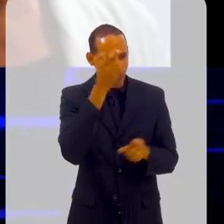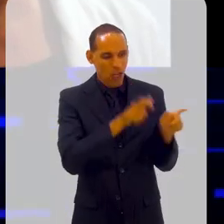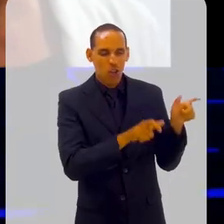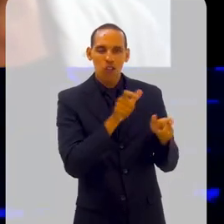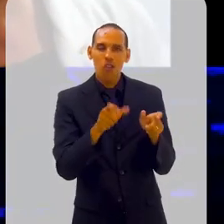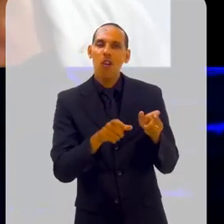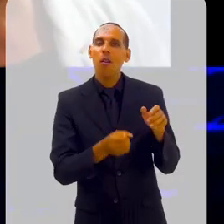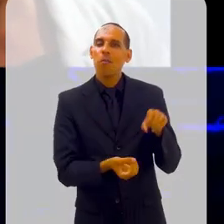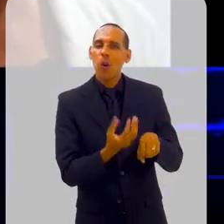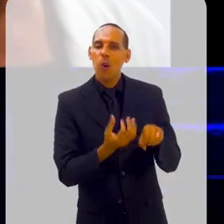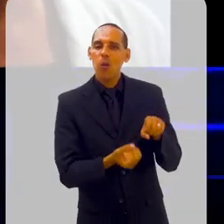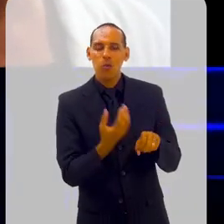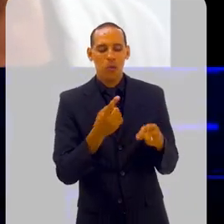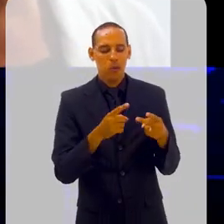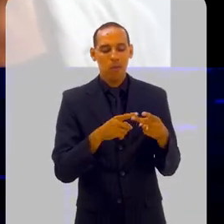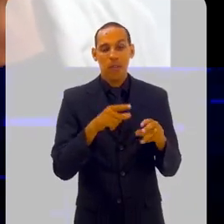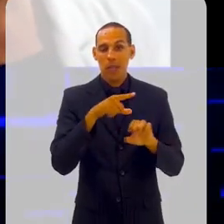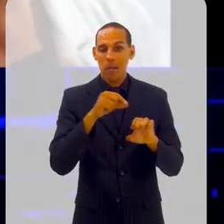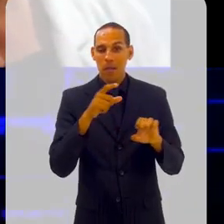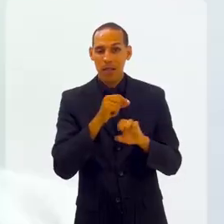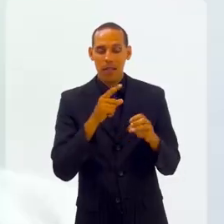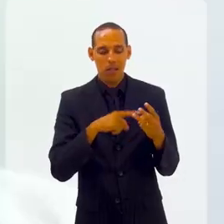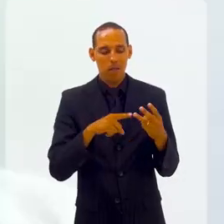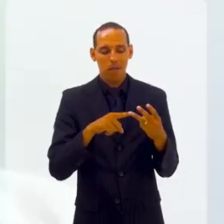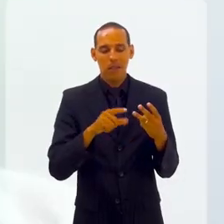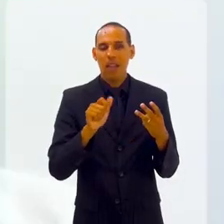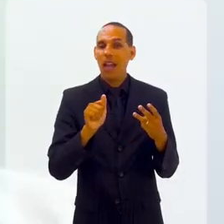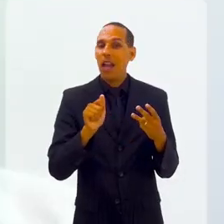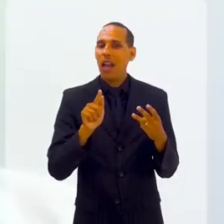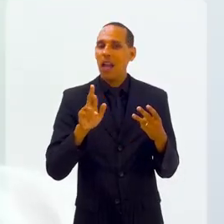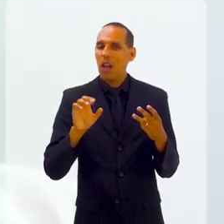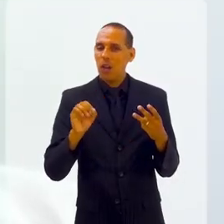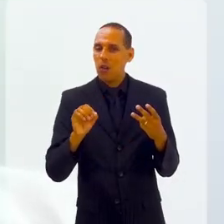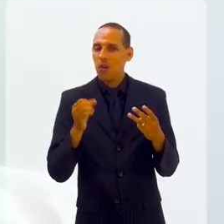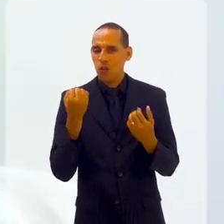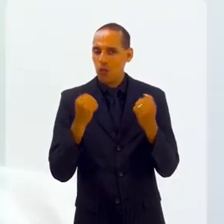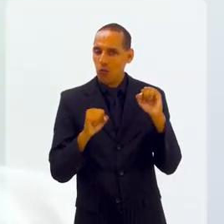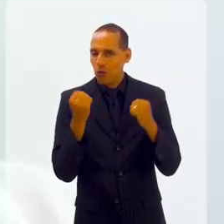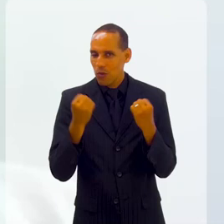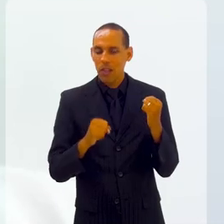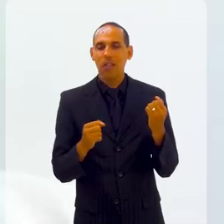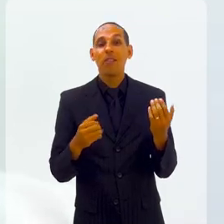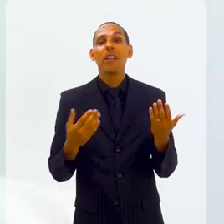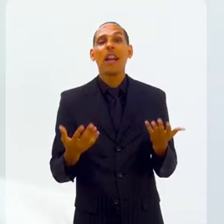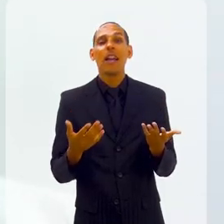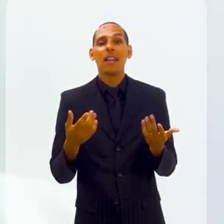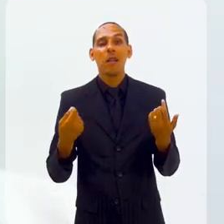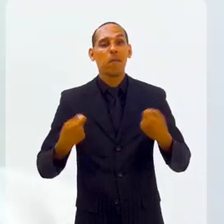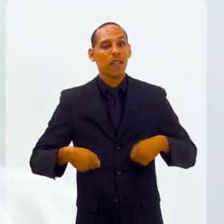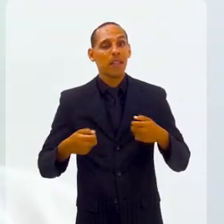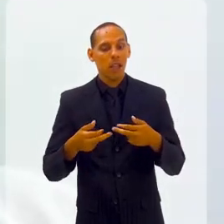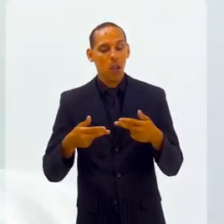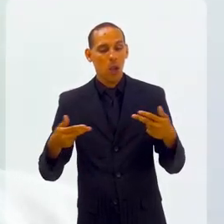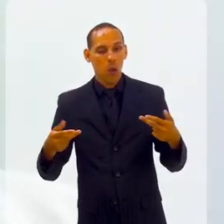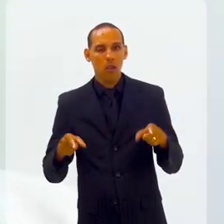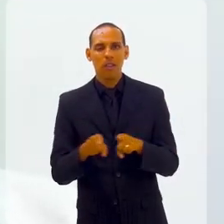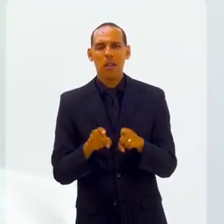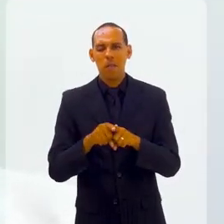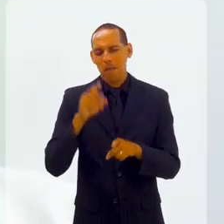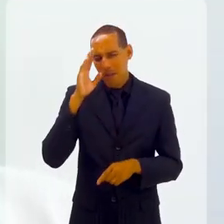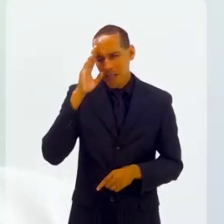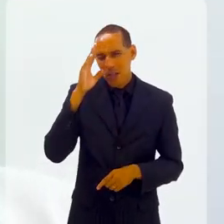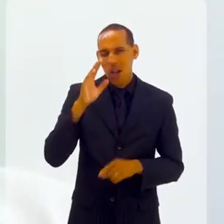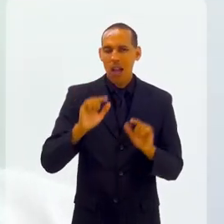empresários agroindustriais para identificação também de identificação de demandas né